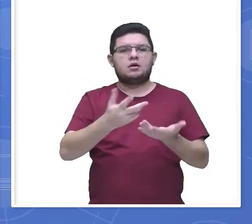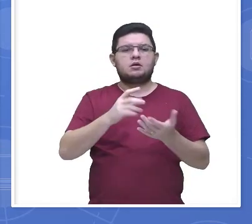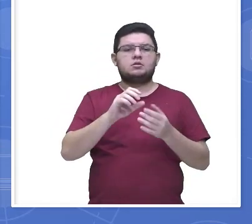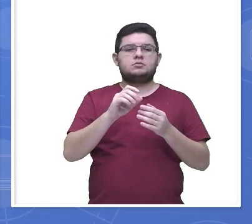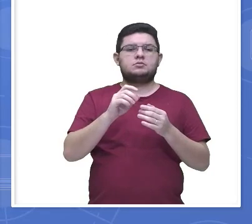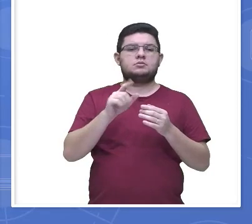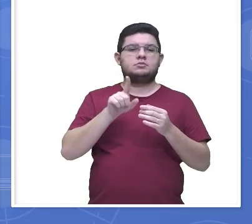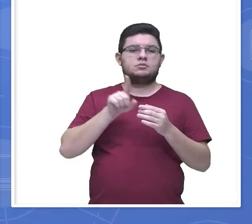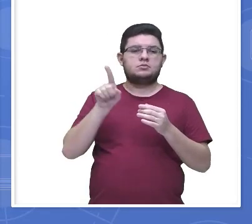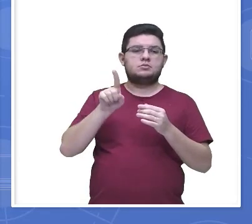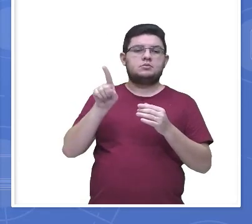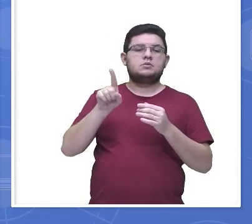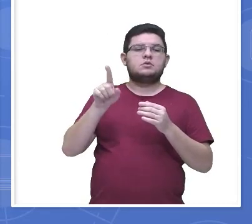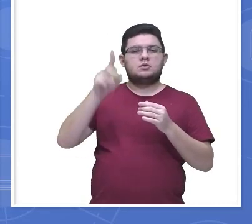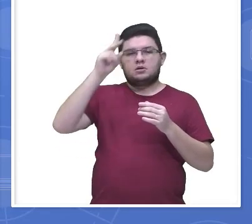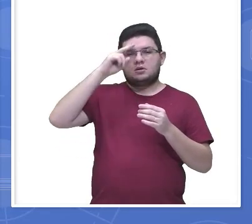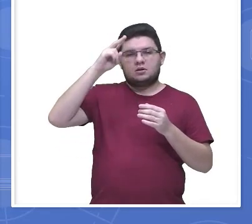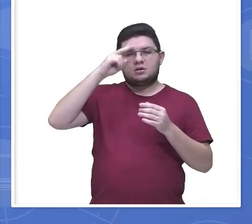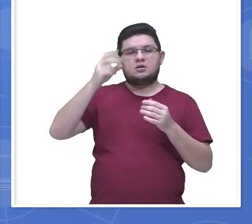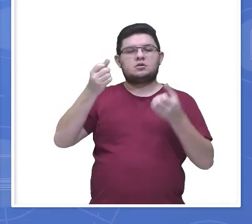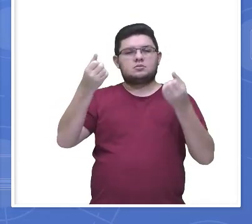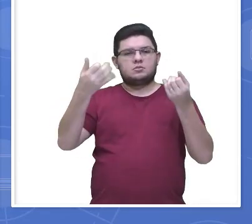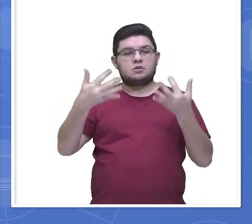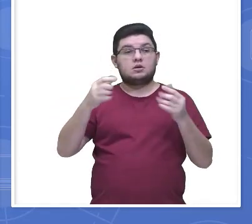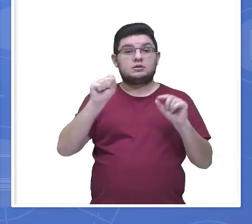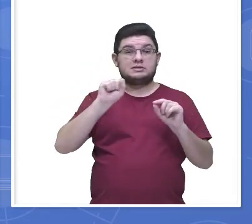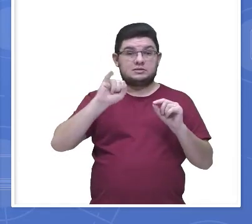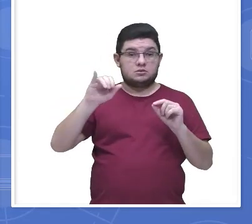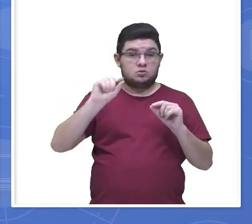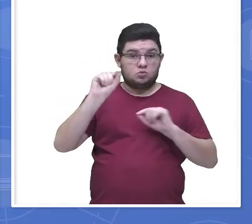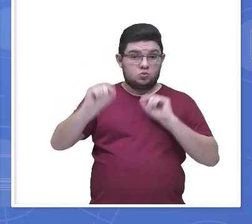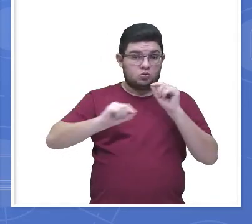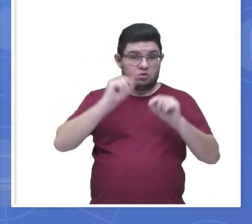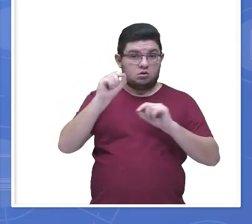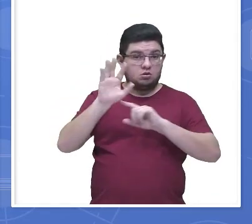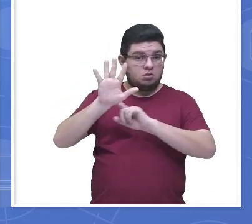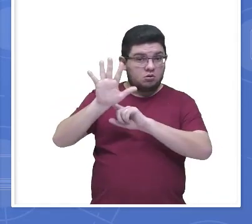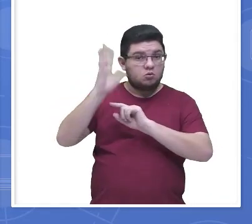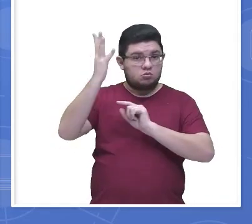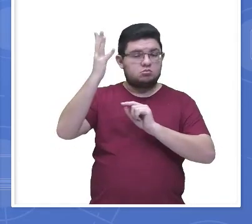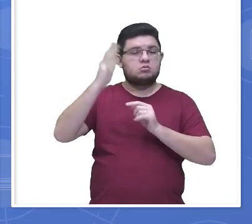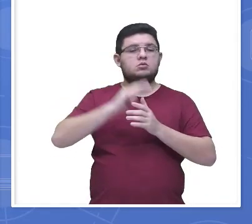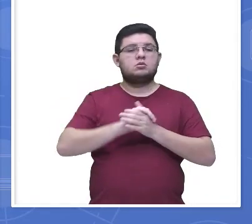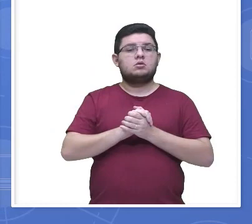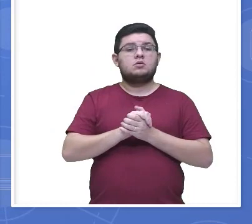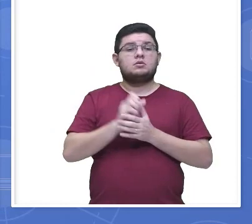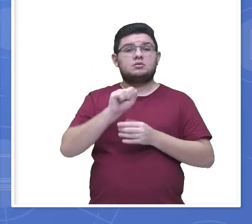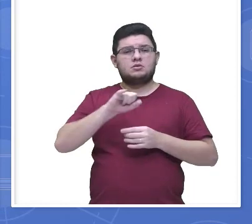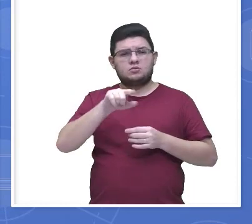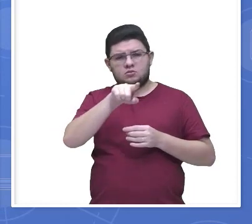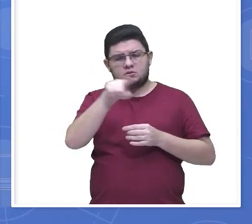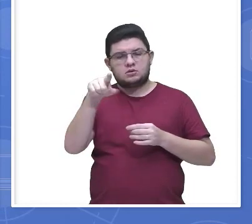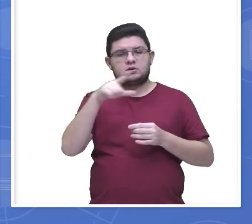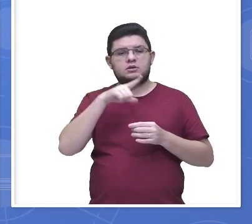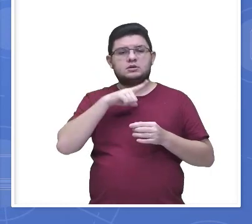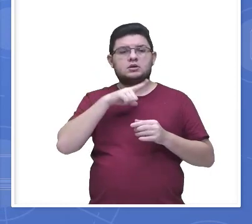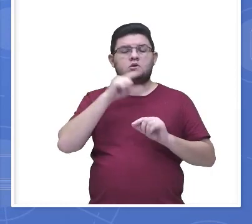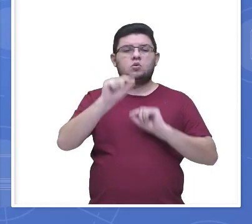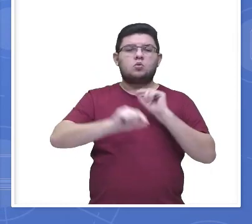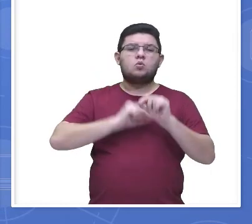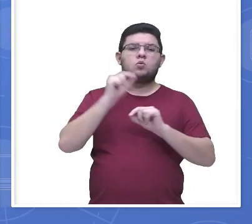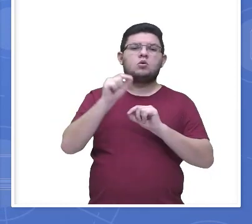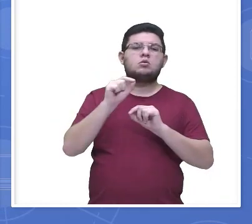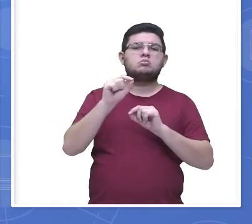questão que a gente estava observando, em caso de algum choque, né, se você tem ali algum choque, algum trauma,